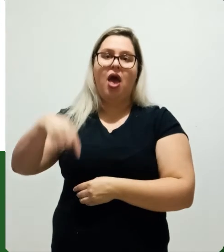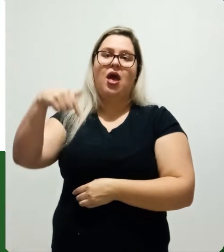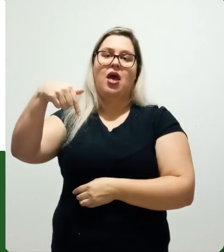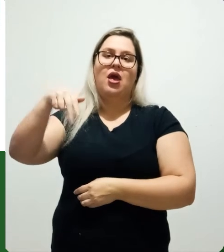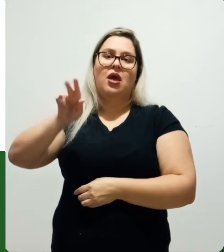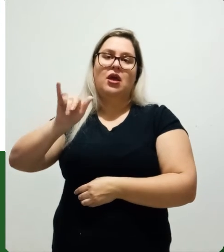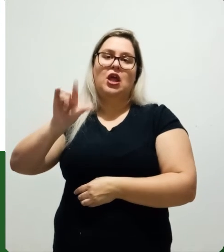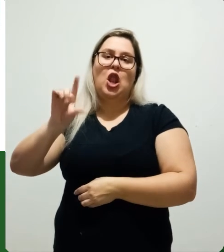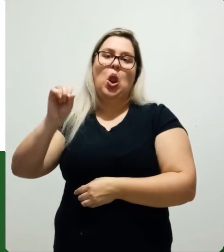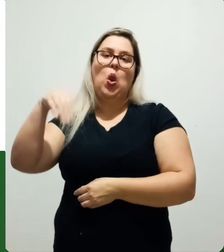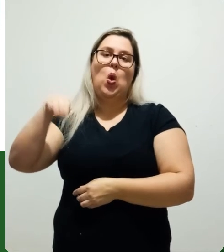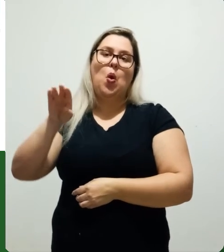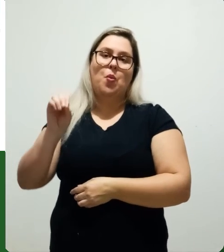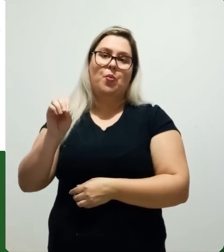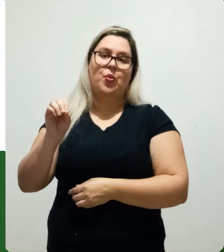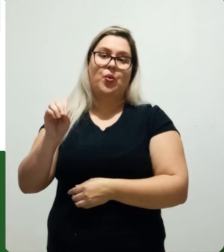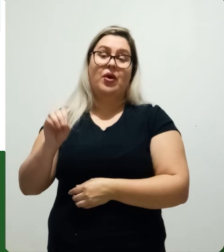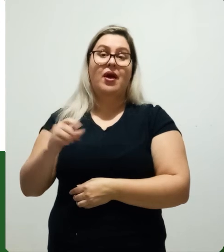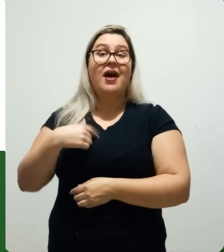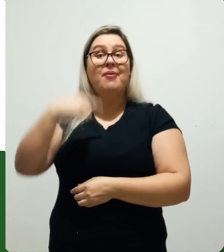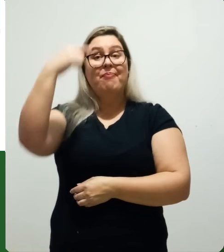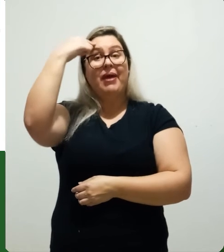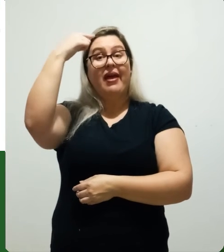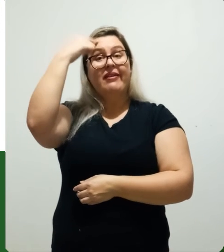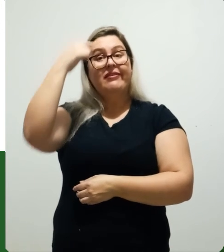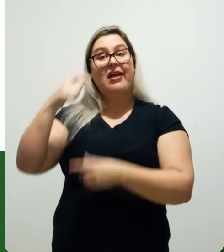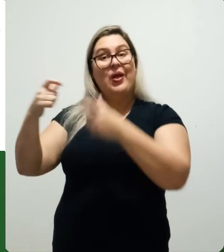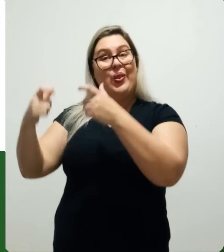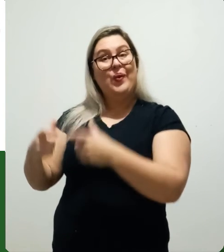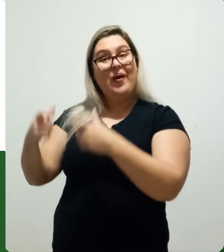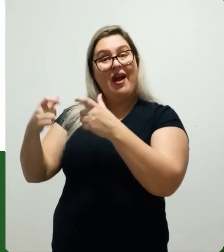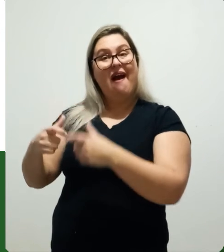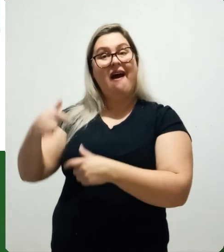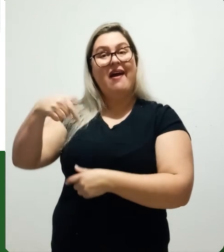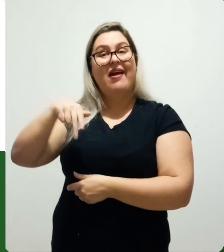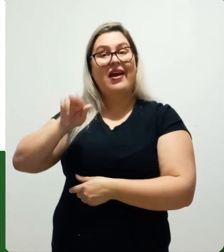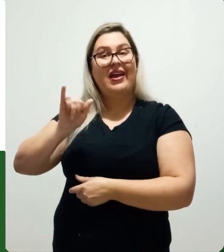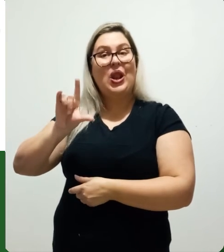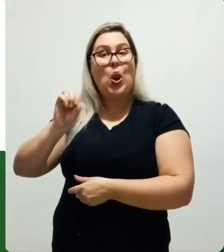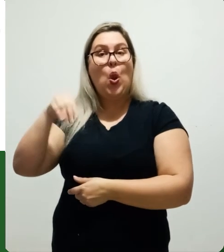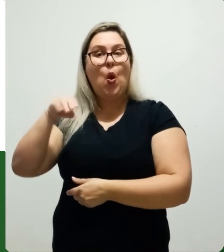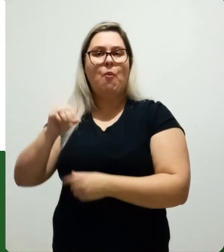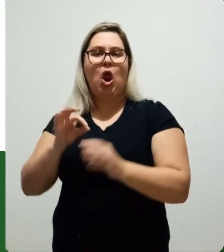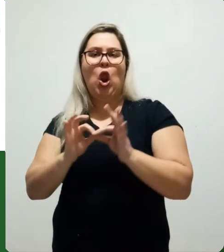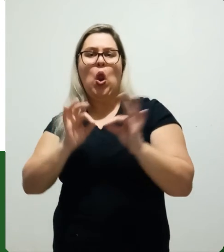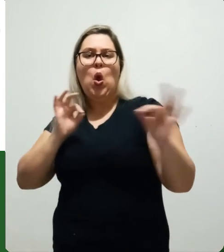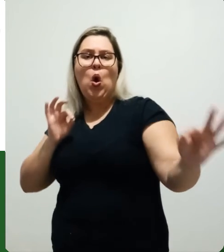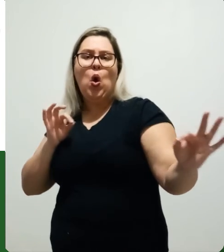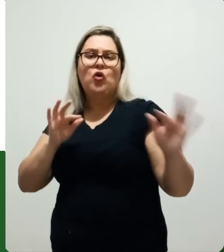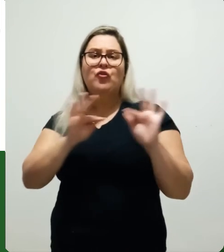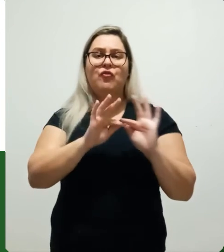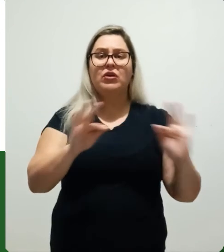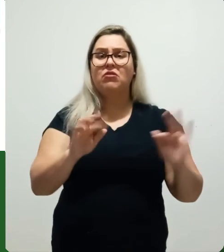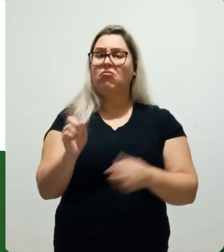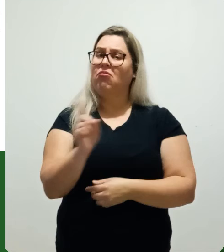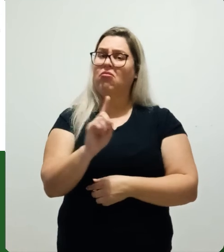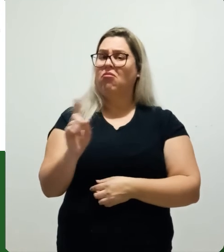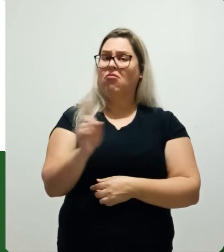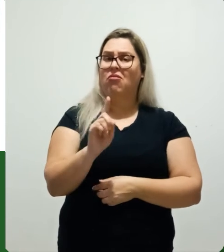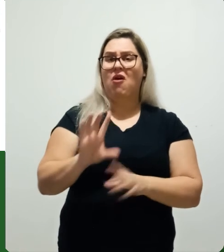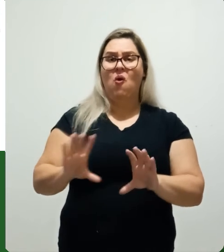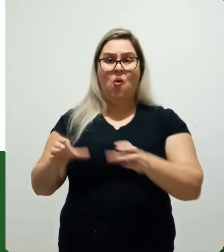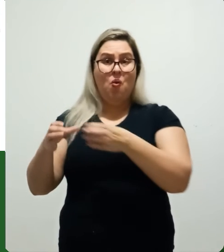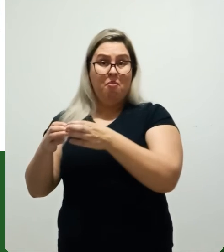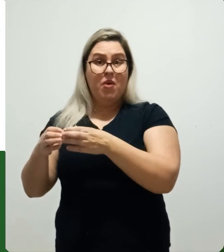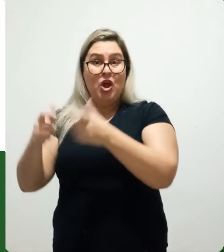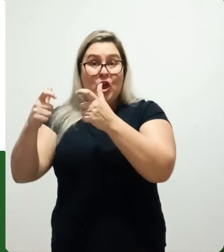quilombo. Então, a gente tem a ideia de que os quilombos eram algo que ficava afastado, distante das fazendas. Não, na verdade, se a